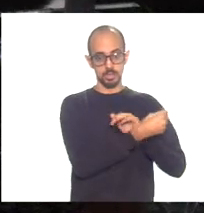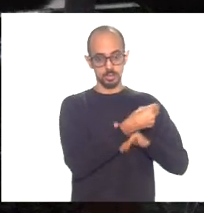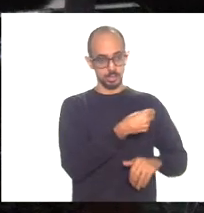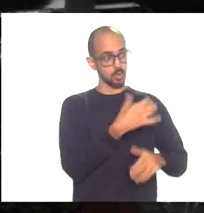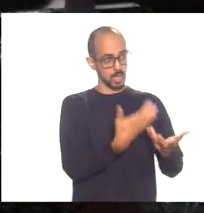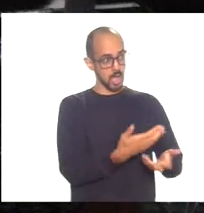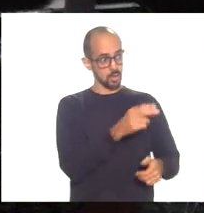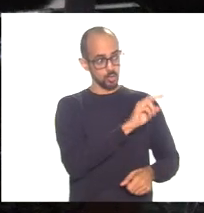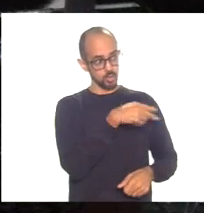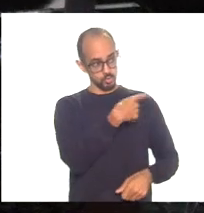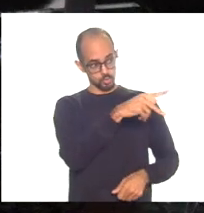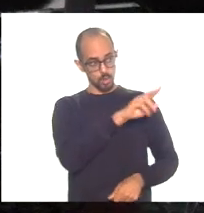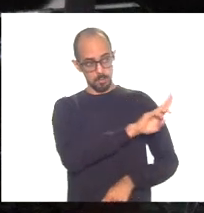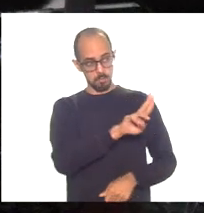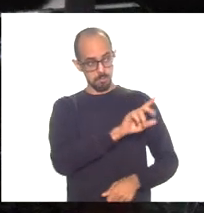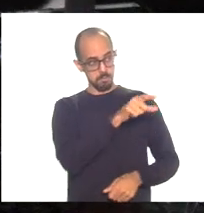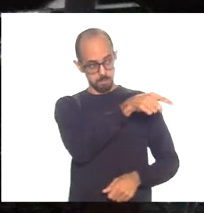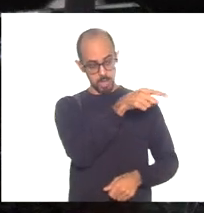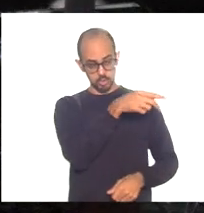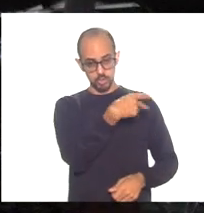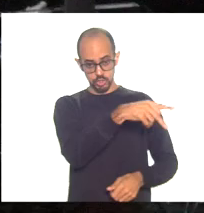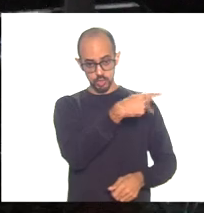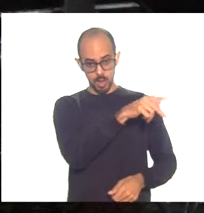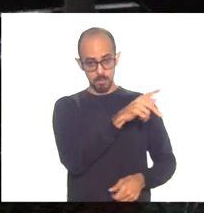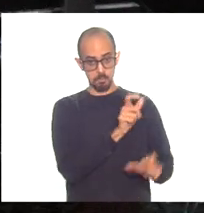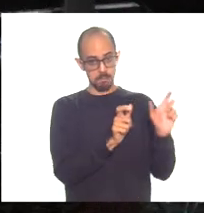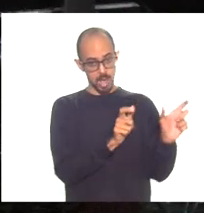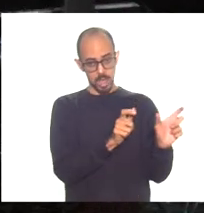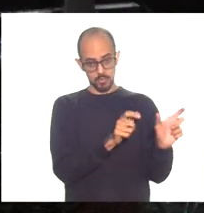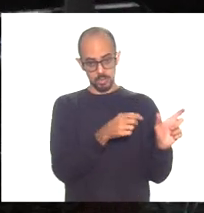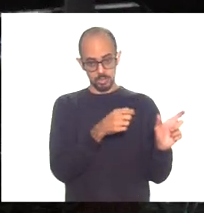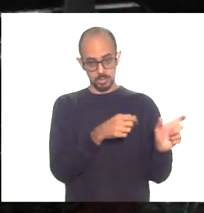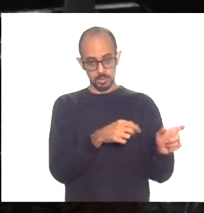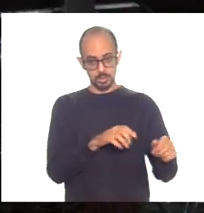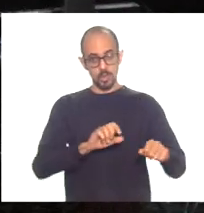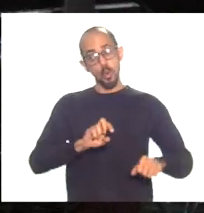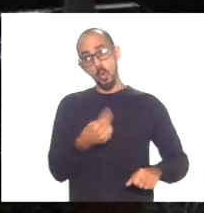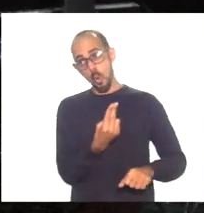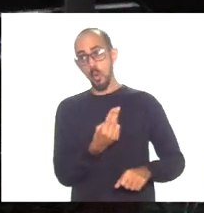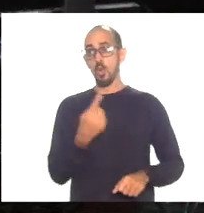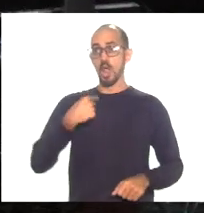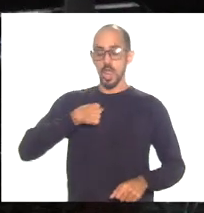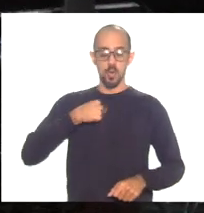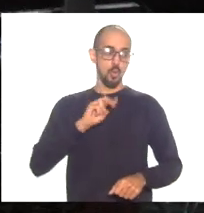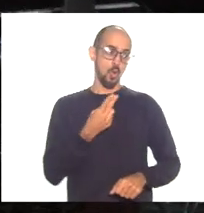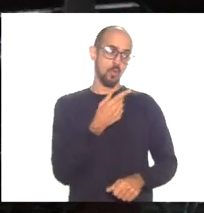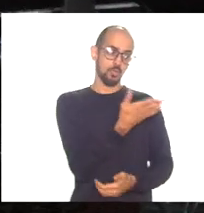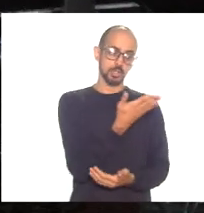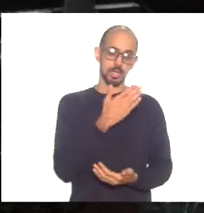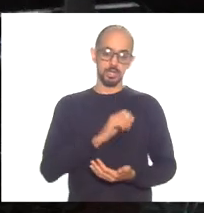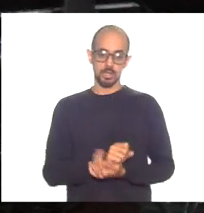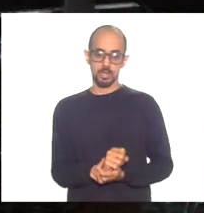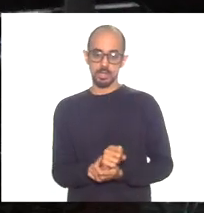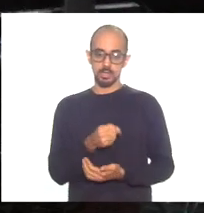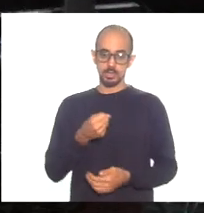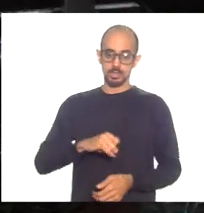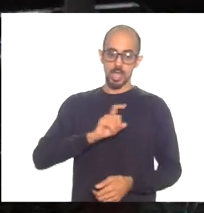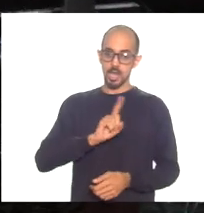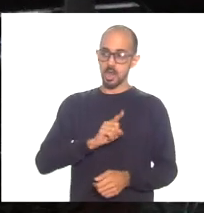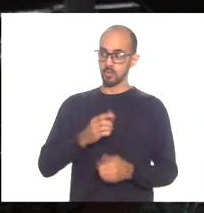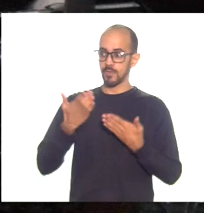de Vossa Excelência agora. Se Vossa Excelência vai renunciar o mandato, eu renuncio o meu, se ele não ameaçou